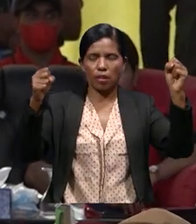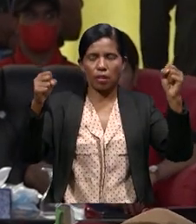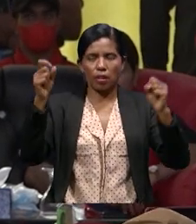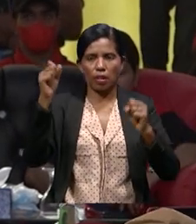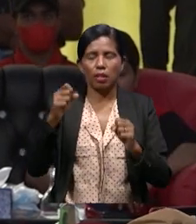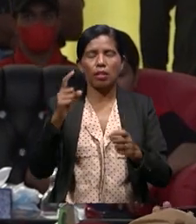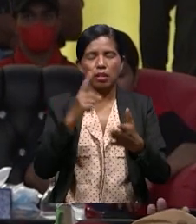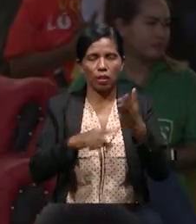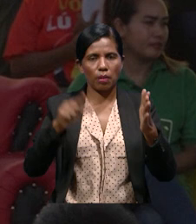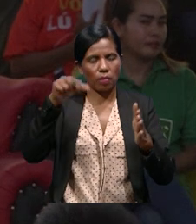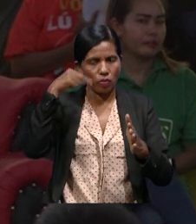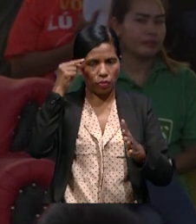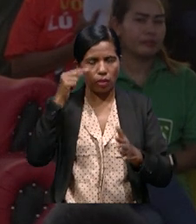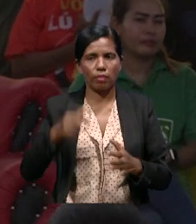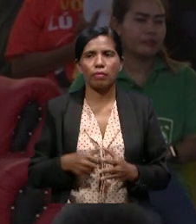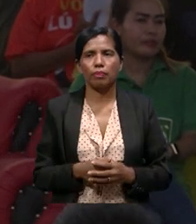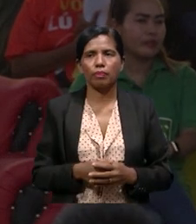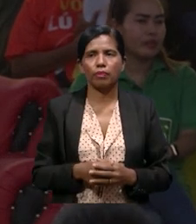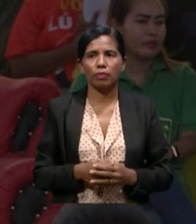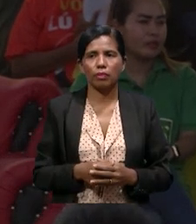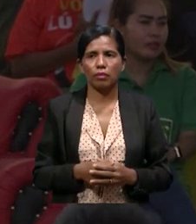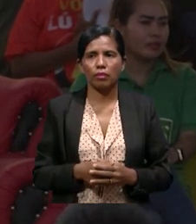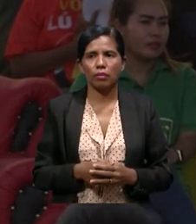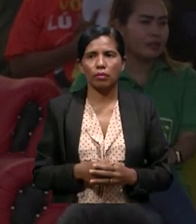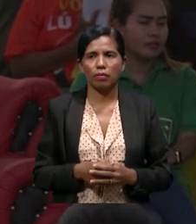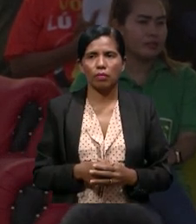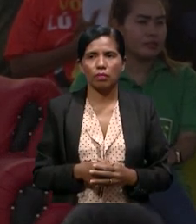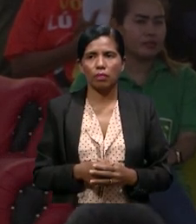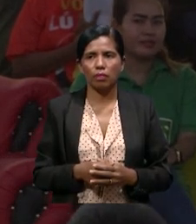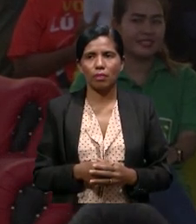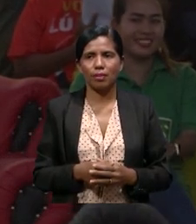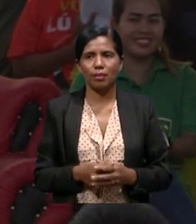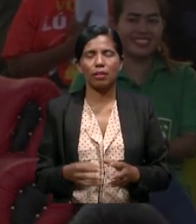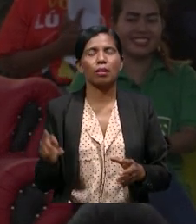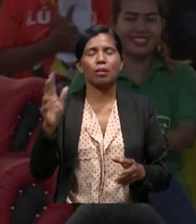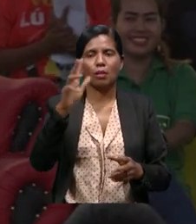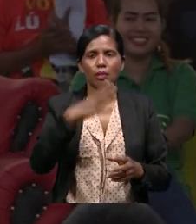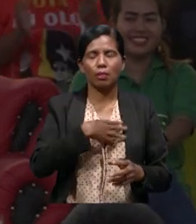para o governo. Mutem a tomar rua com a pai tolo se vai com